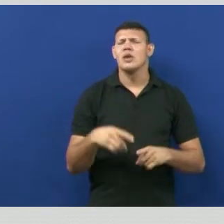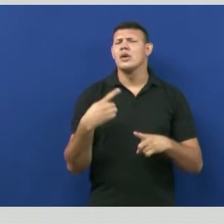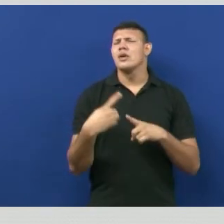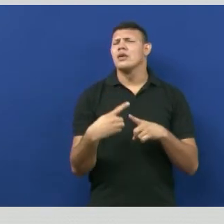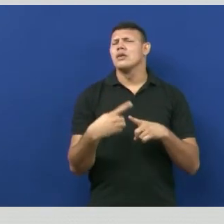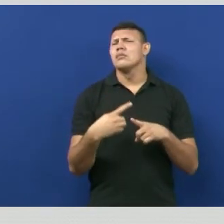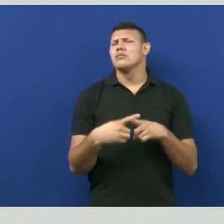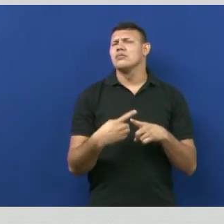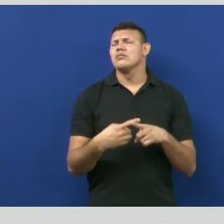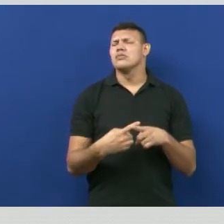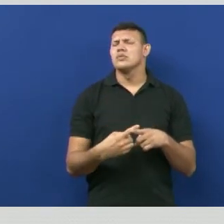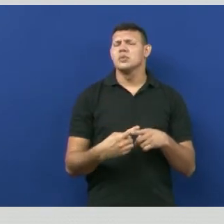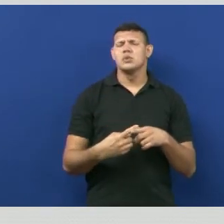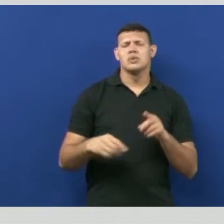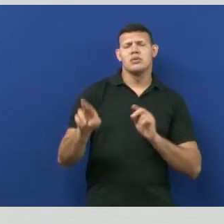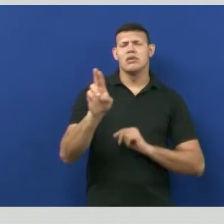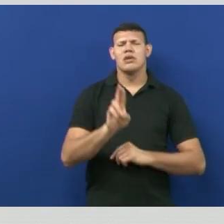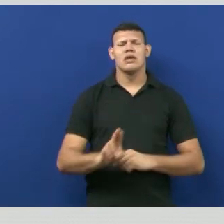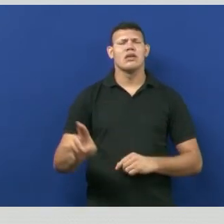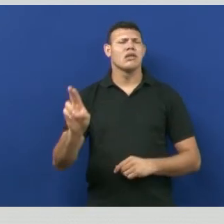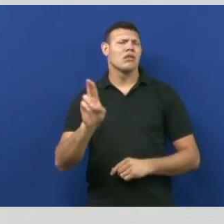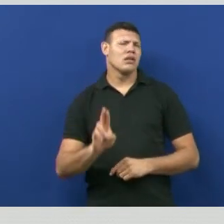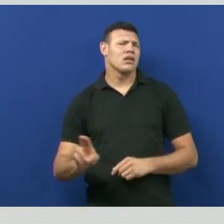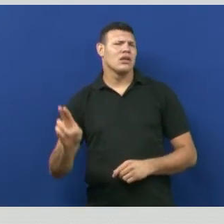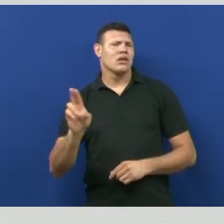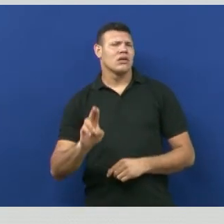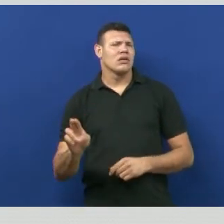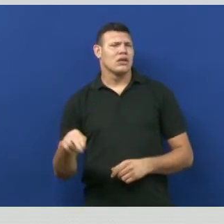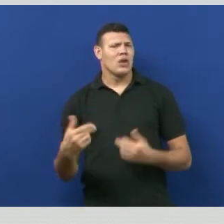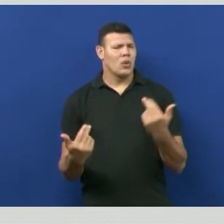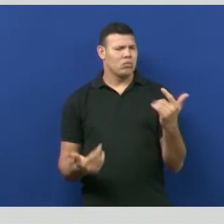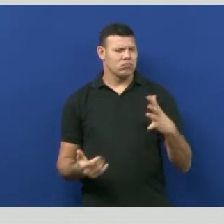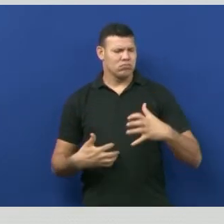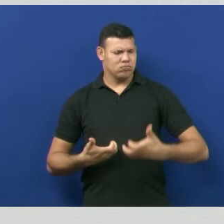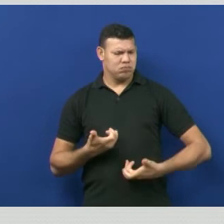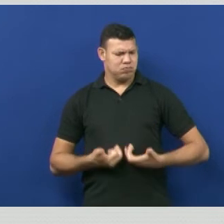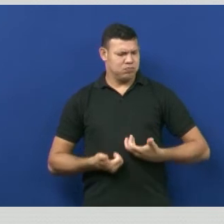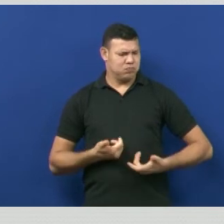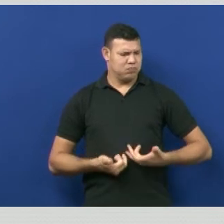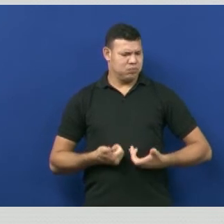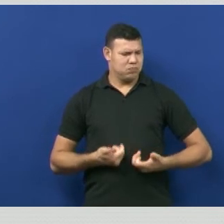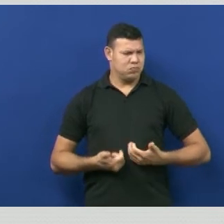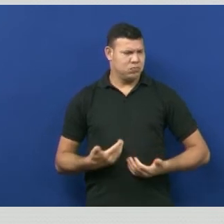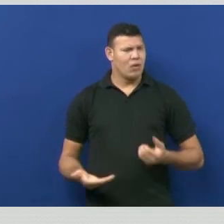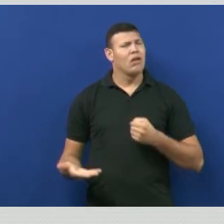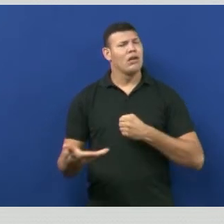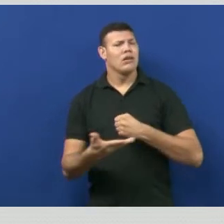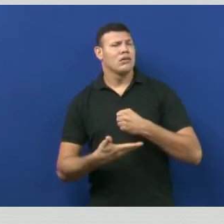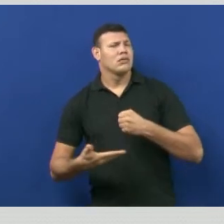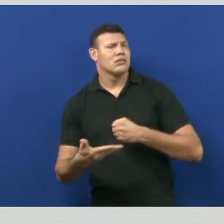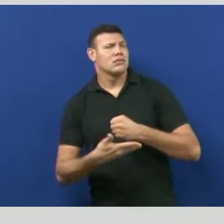pode ser empregado na mesma função do hidróxido de magnésio, que é uma base?